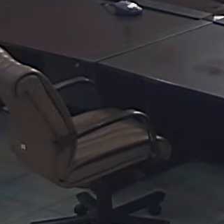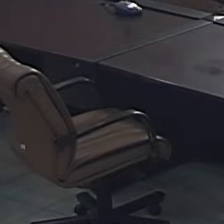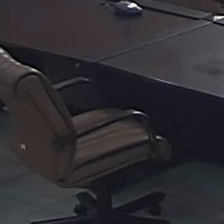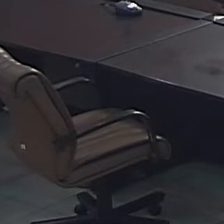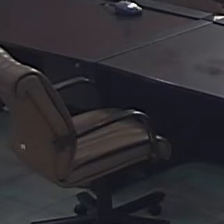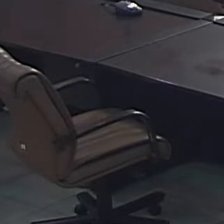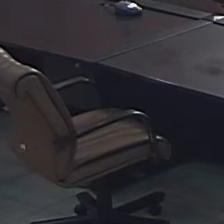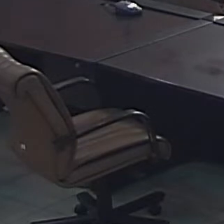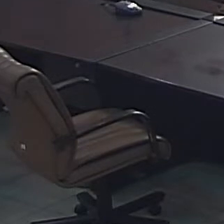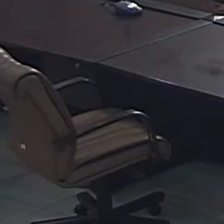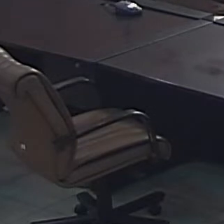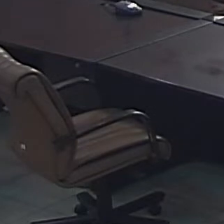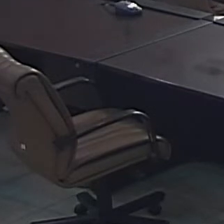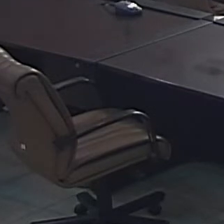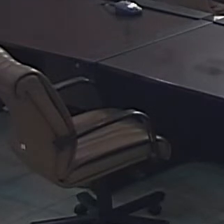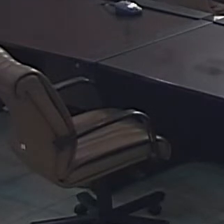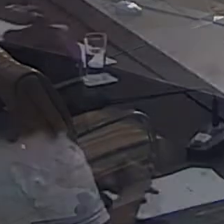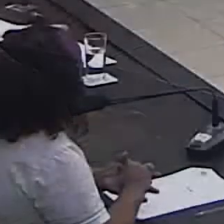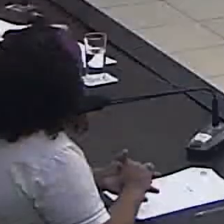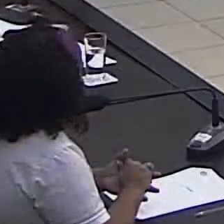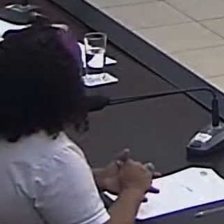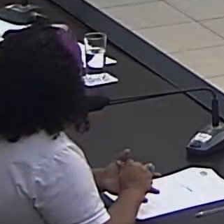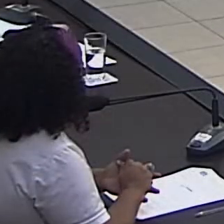indicado pelo vereador Luiz Flávio.